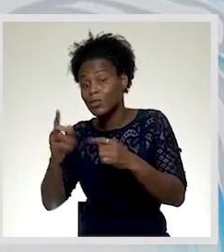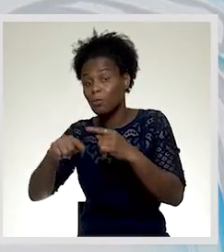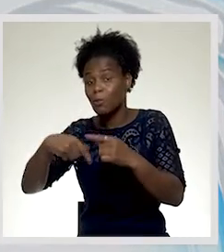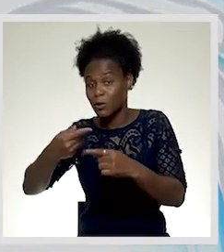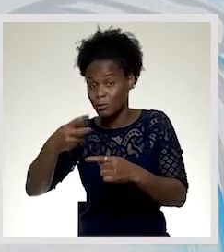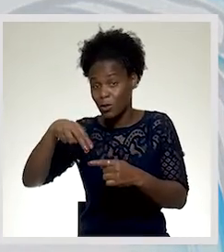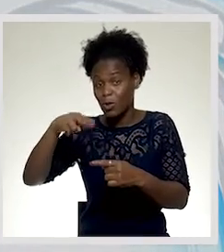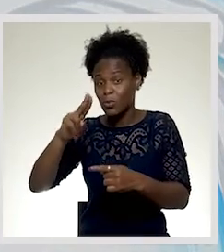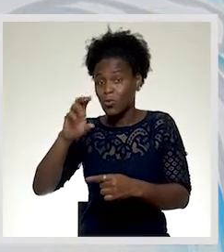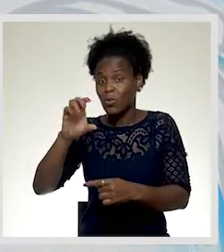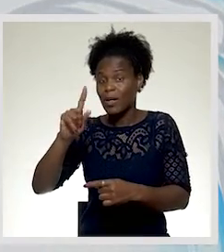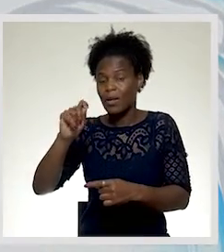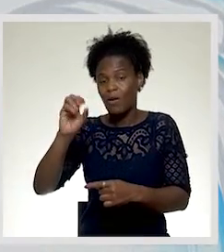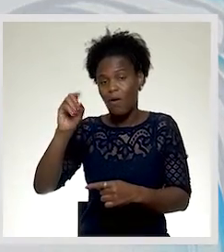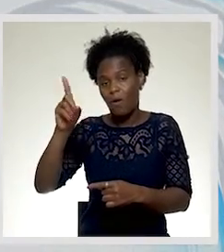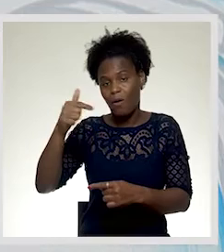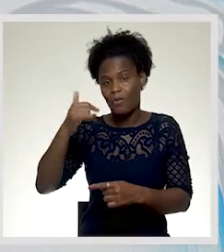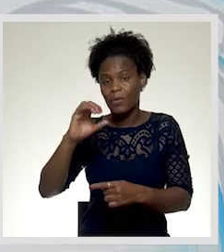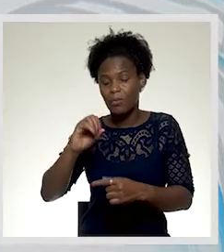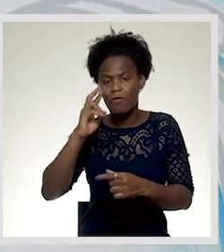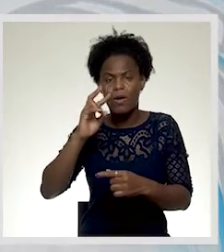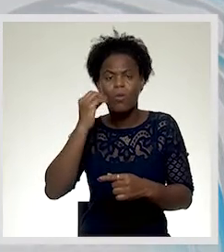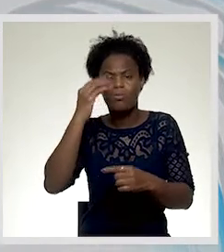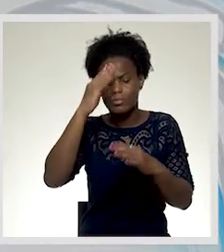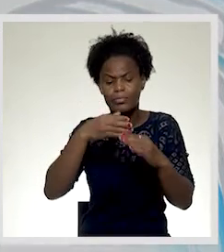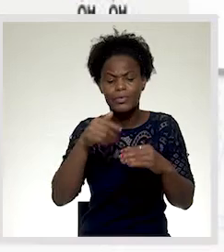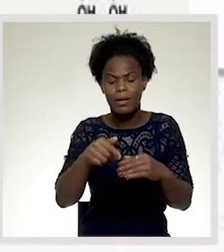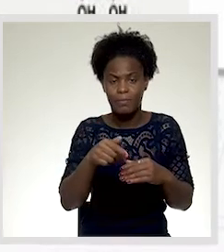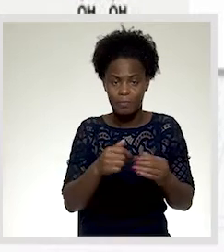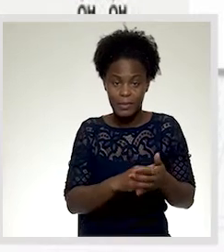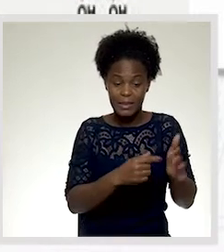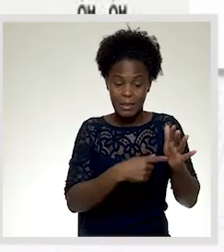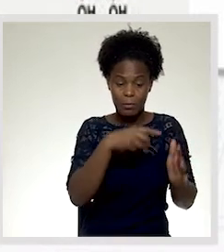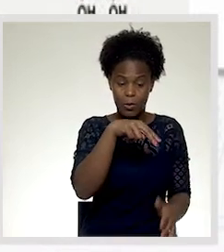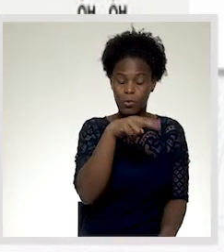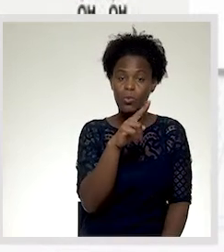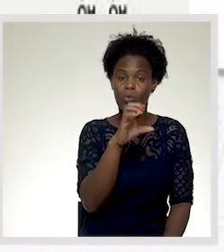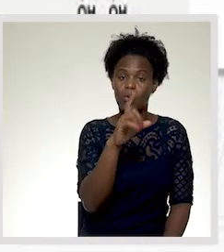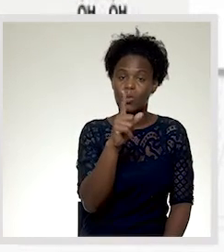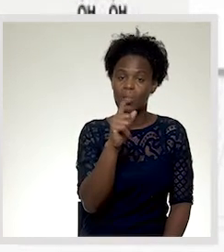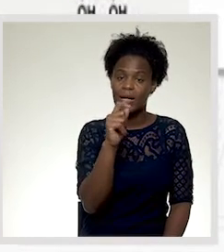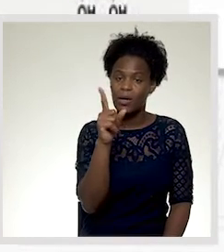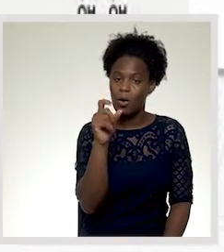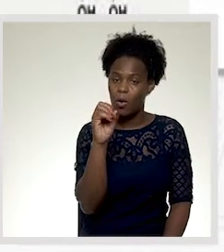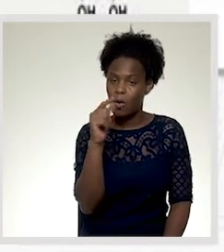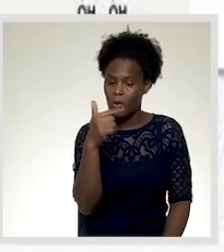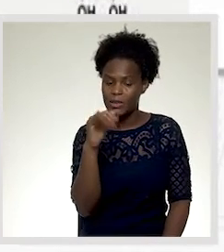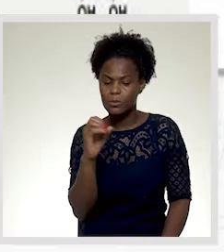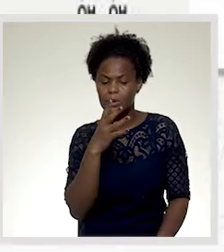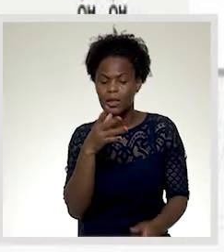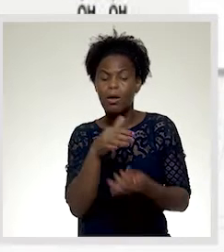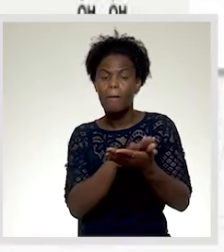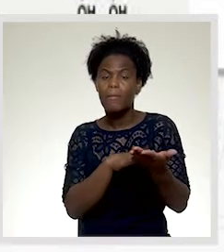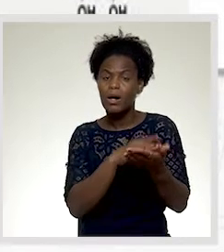próximo nucleótido. Tá bom? Então, vamos ver como é que isso acontece. Ou seja, os nucleótidos têm designações de